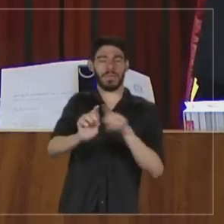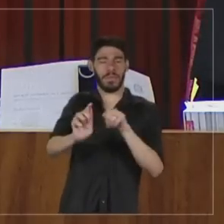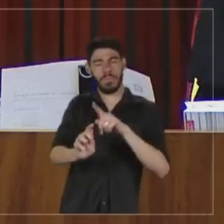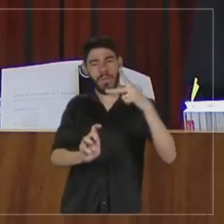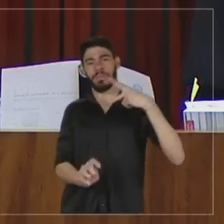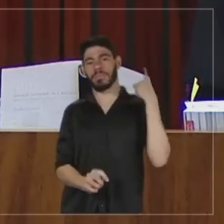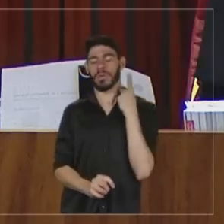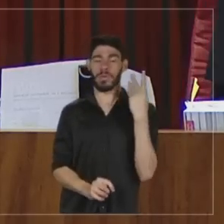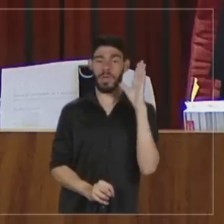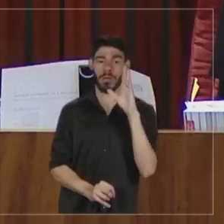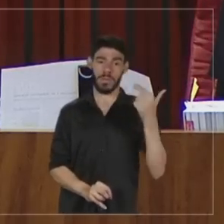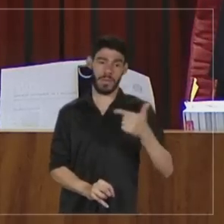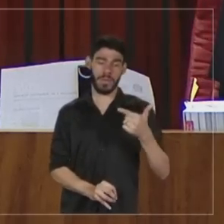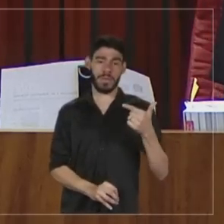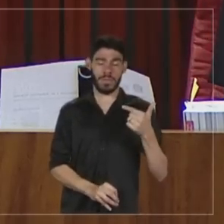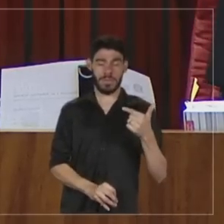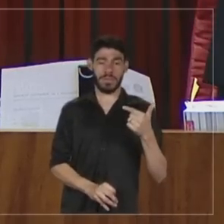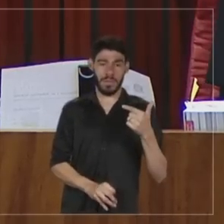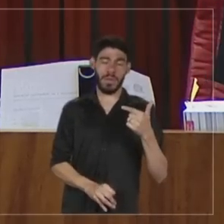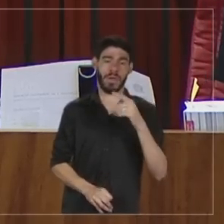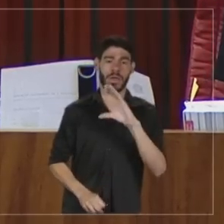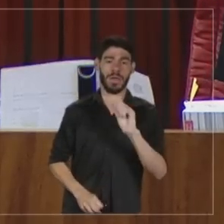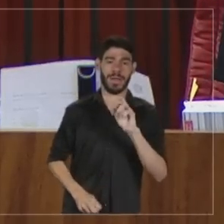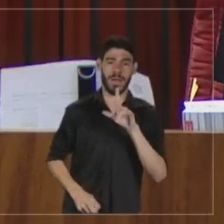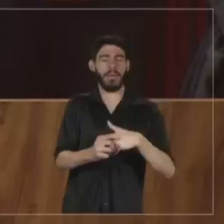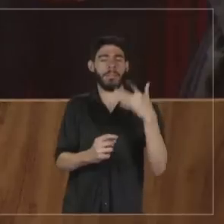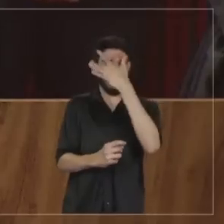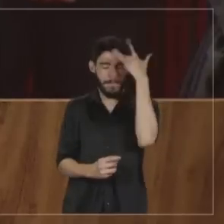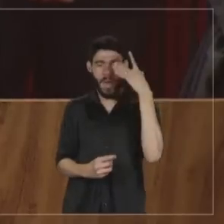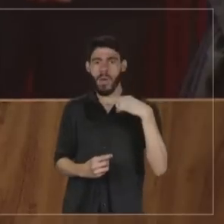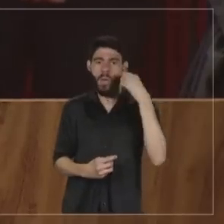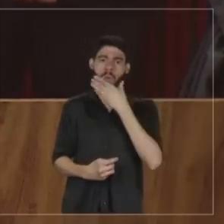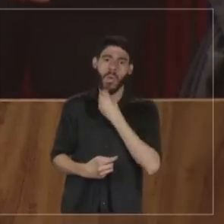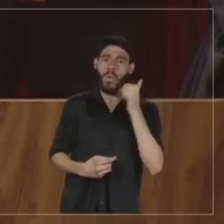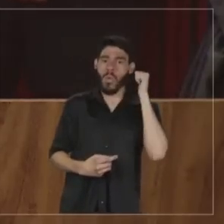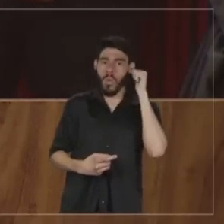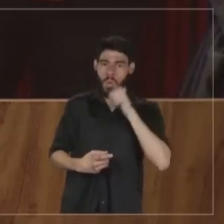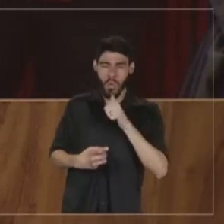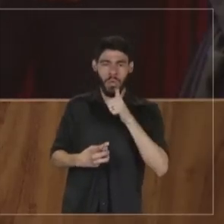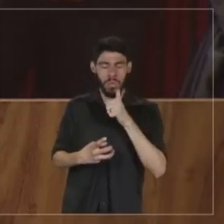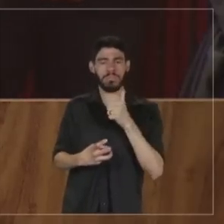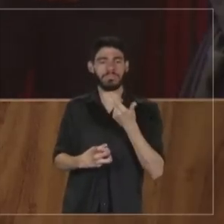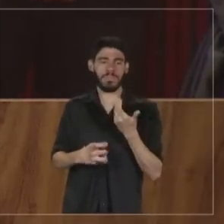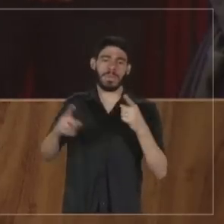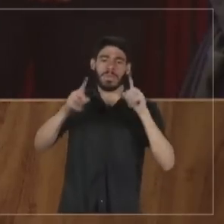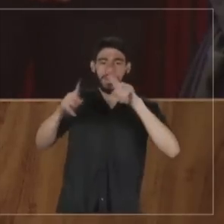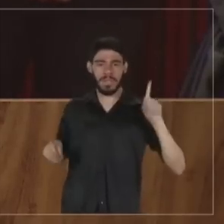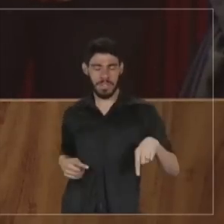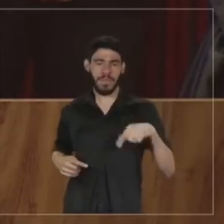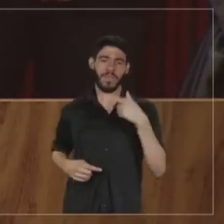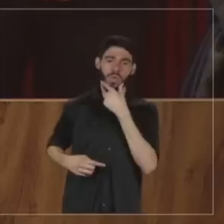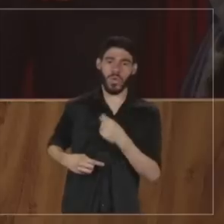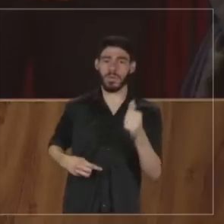a urna eletrônica com finalidade eleitoral. No momento, o placar está 3-1 pela inelegibilidade de Bolsonaro e outros 3 ministros ainda vão